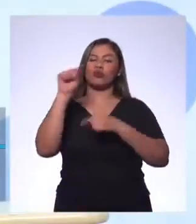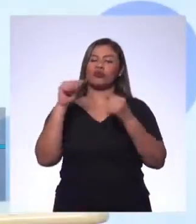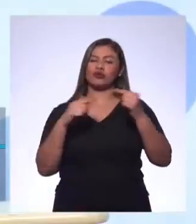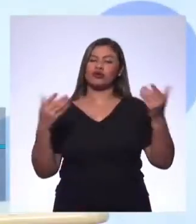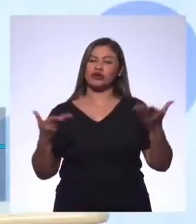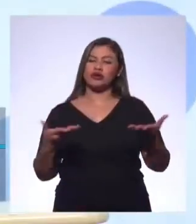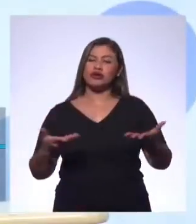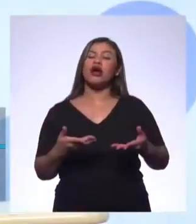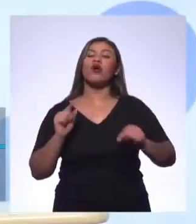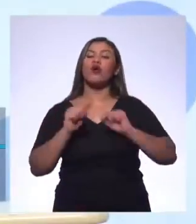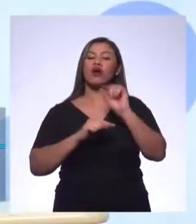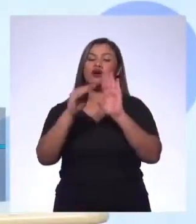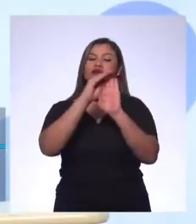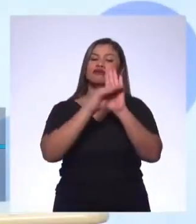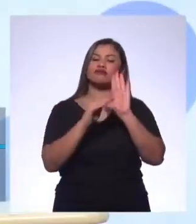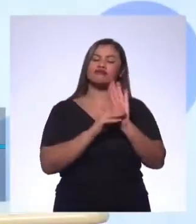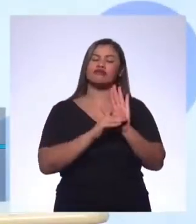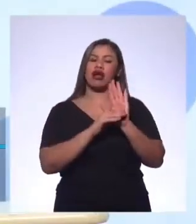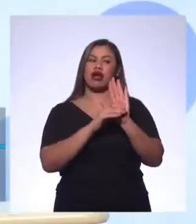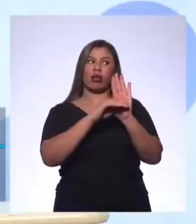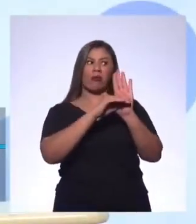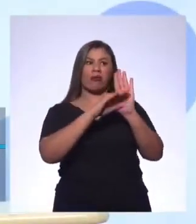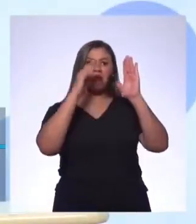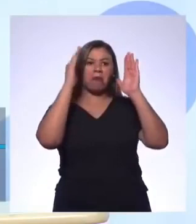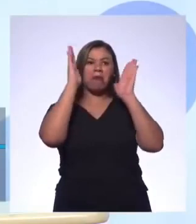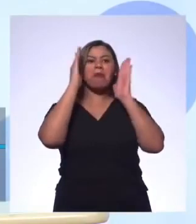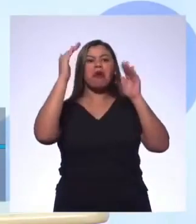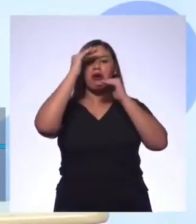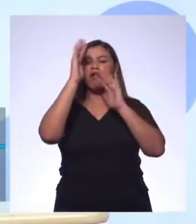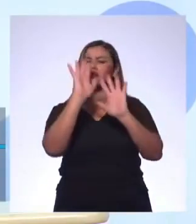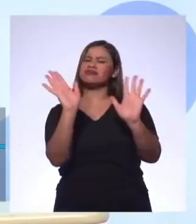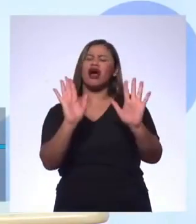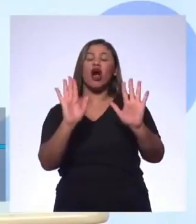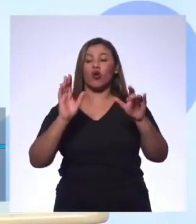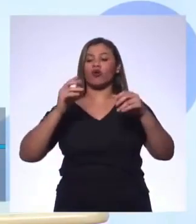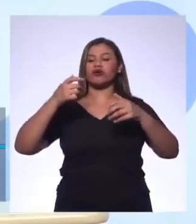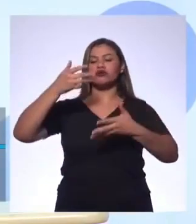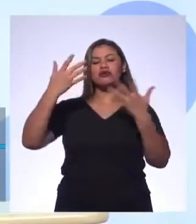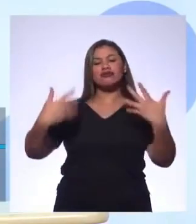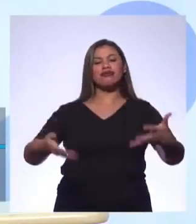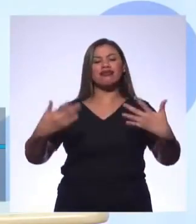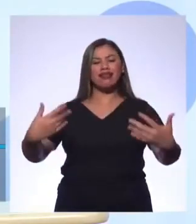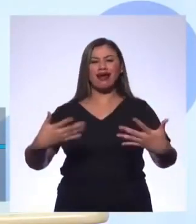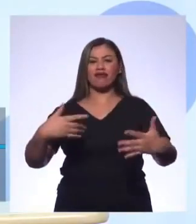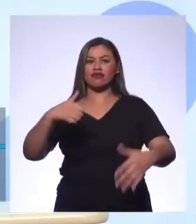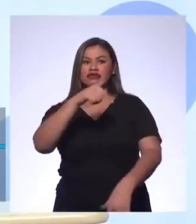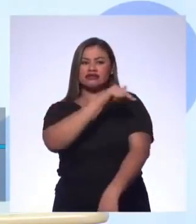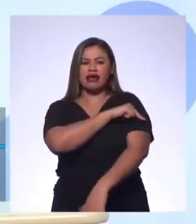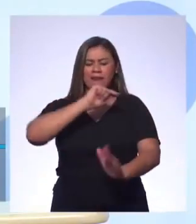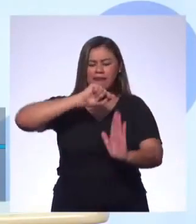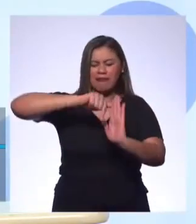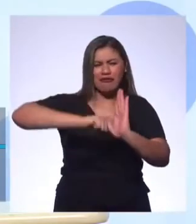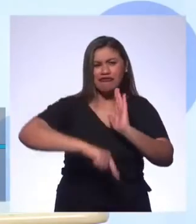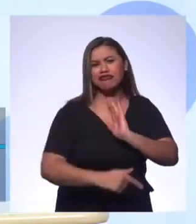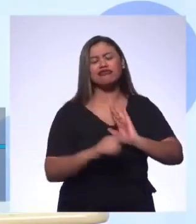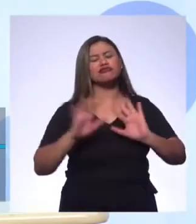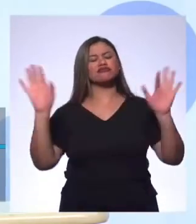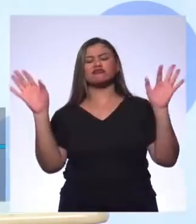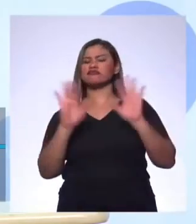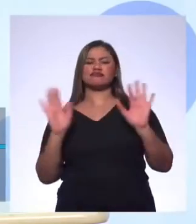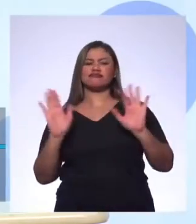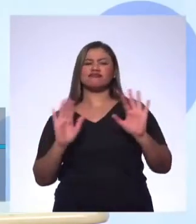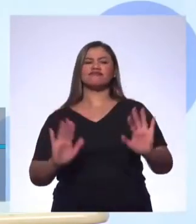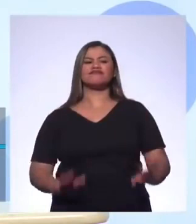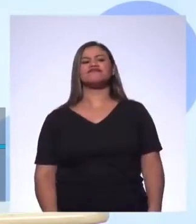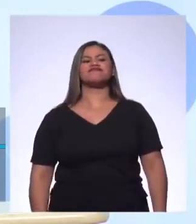do regimento escolar, mas de uma forma mais leve. Né? Nós estamos falando com o sétimo ano, né, gente? A gente não vai se aprofundar aí nesses termos